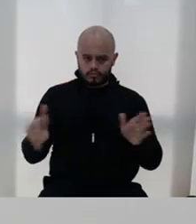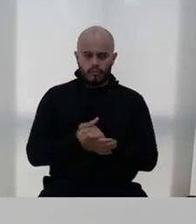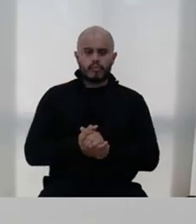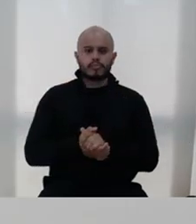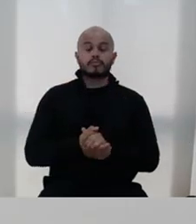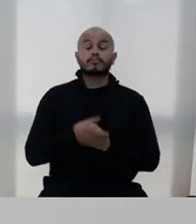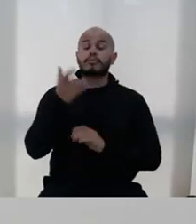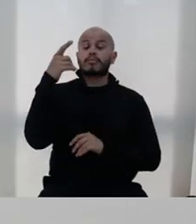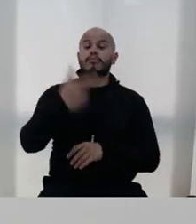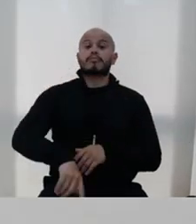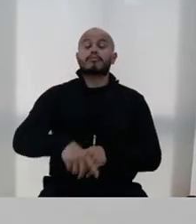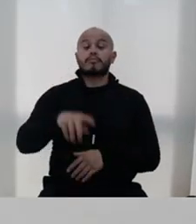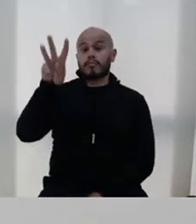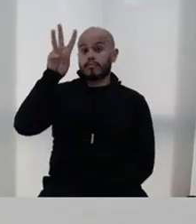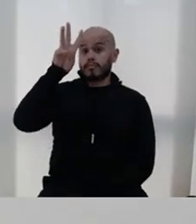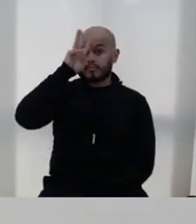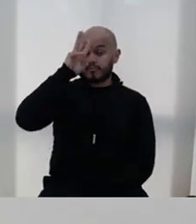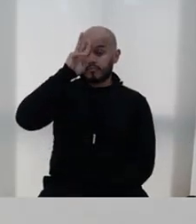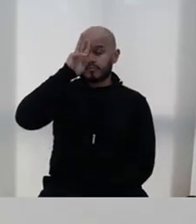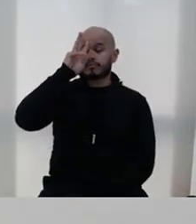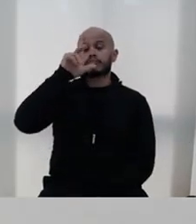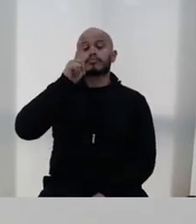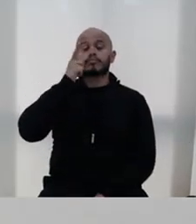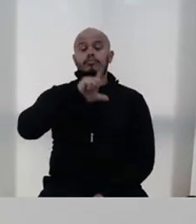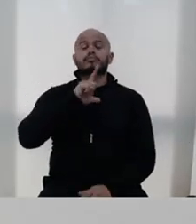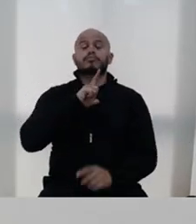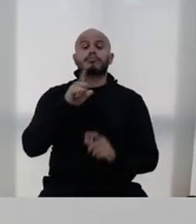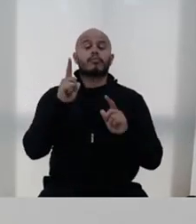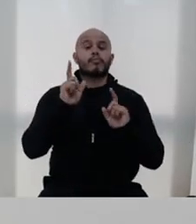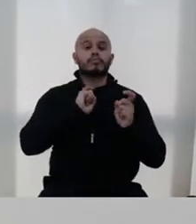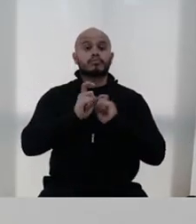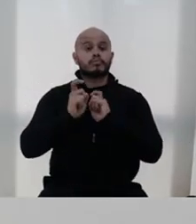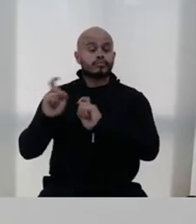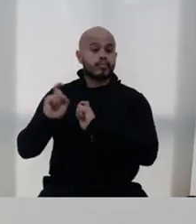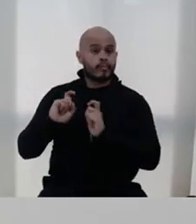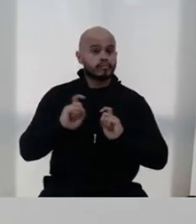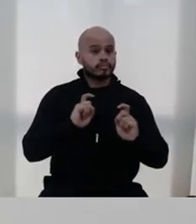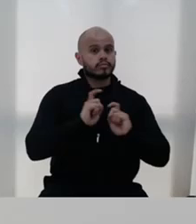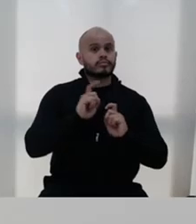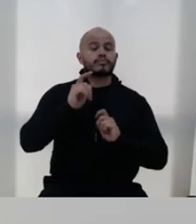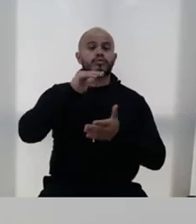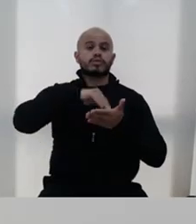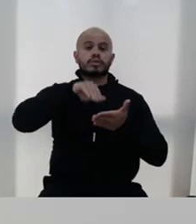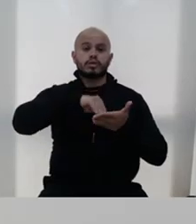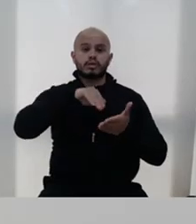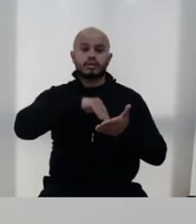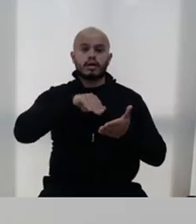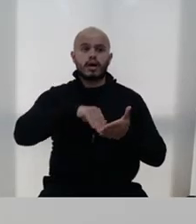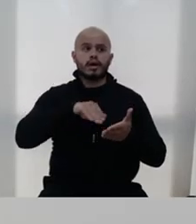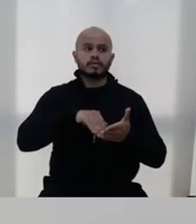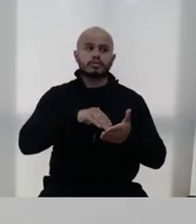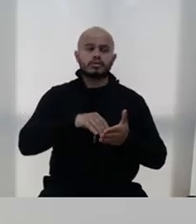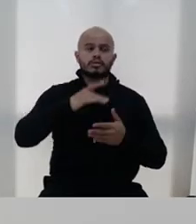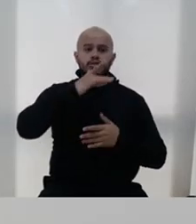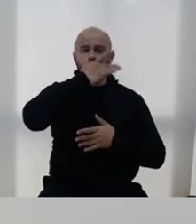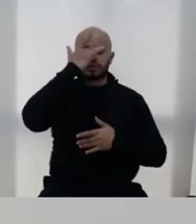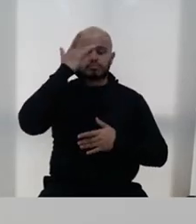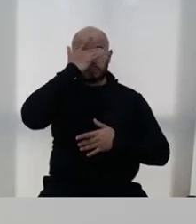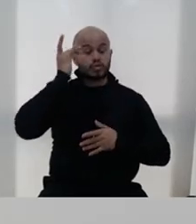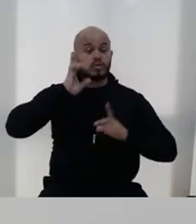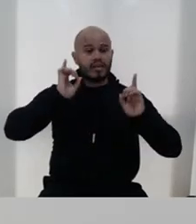na terça-feira, eu tive uma reunião com o secretário de Direitos das Pessoas com Deficiência, o Dr. Marcos da Costa,